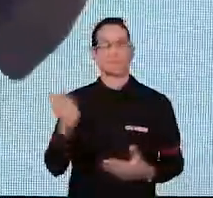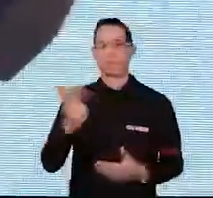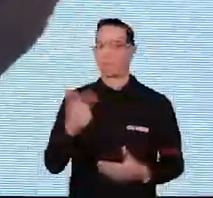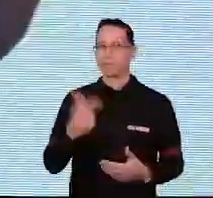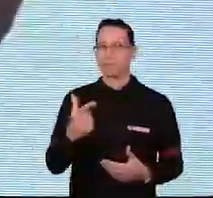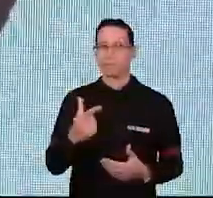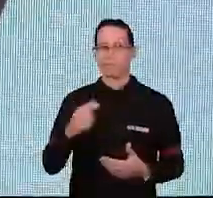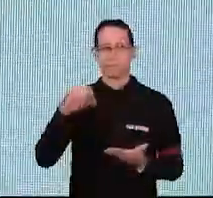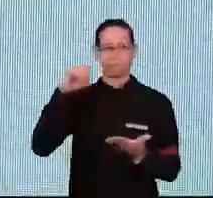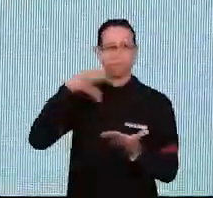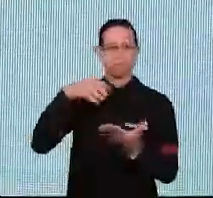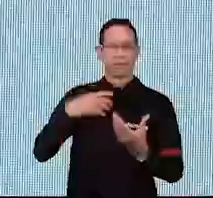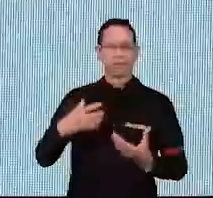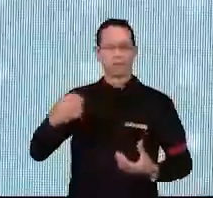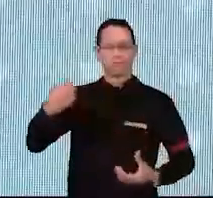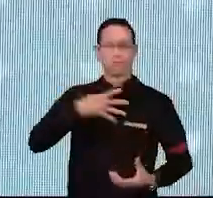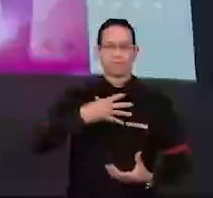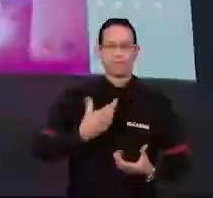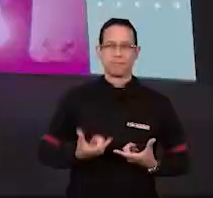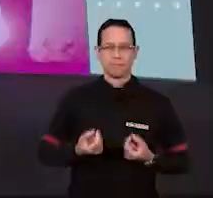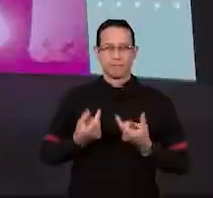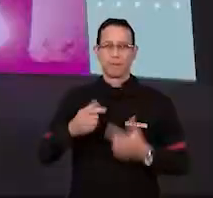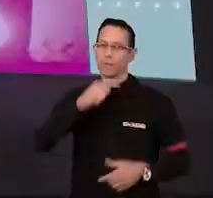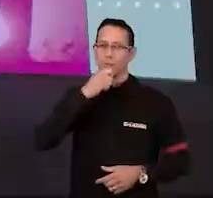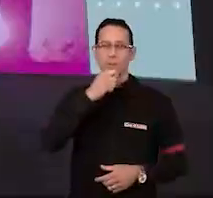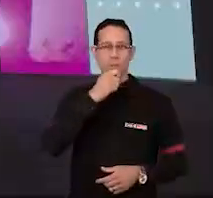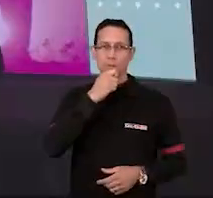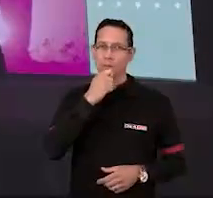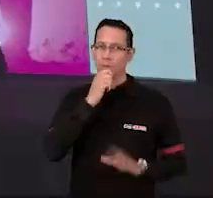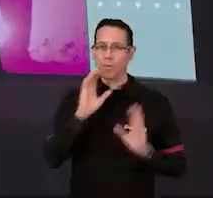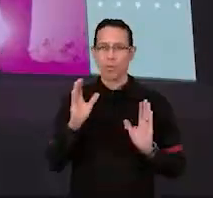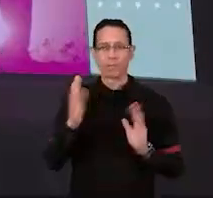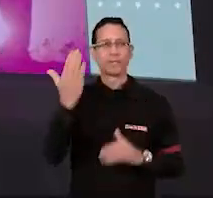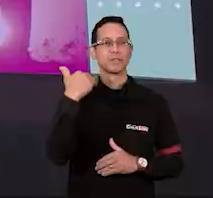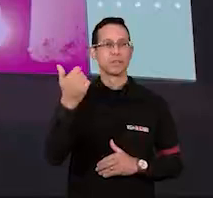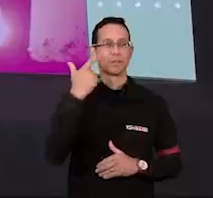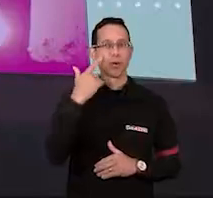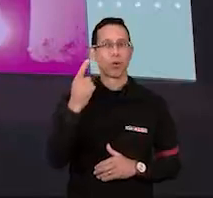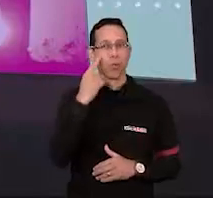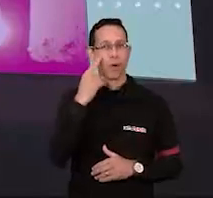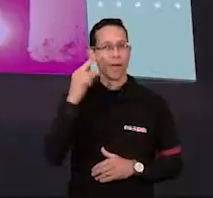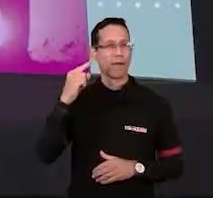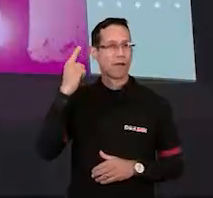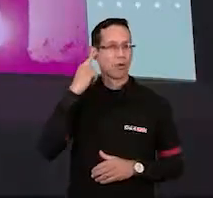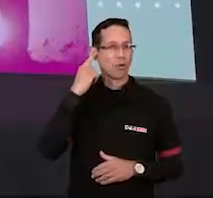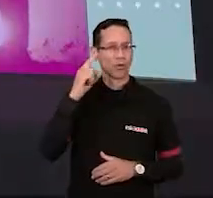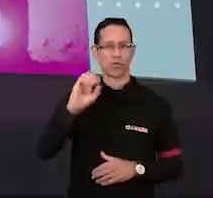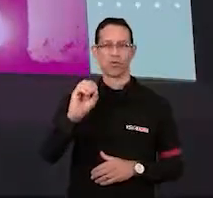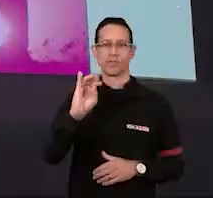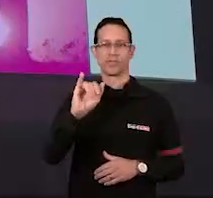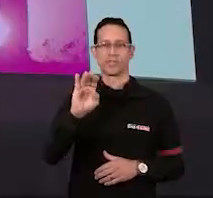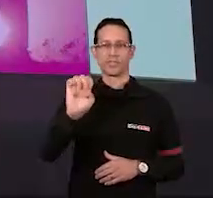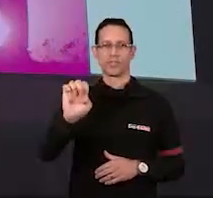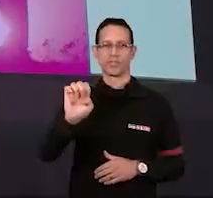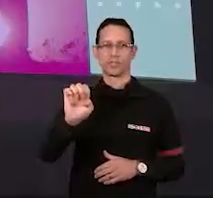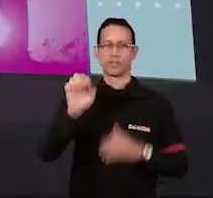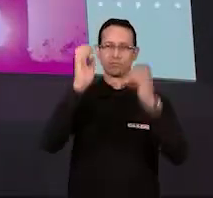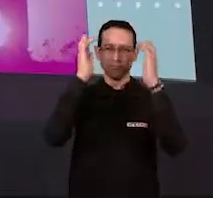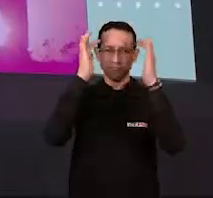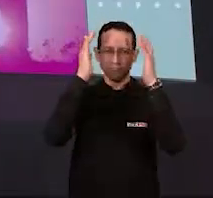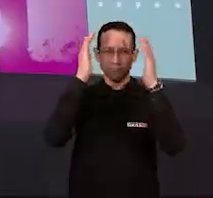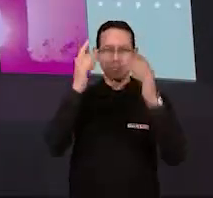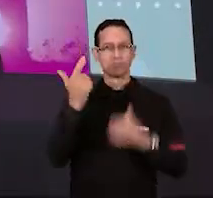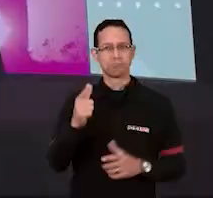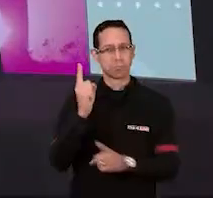desse animal. Eu não tinha tomografia, porque, na verdade, me chamaram como uma otite externa, e ele não tinha sinais neurológicos.